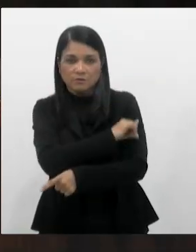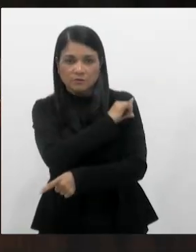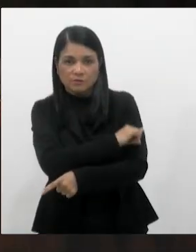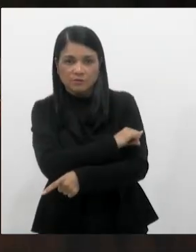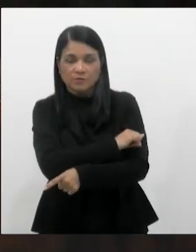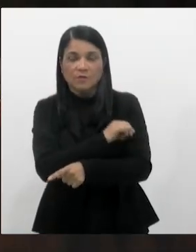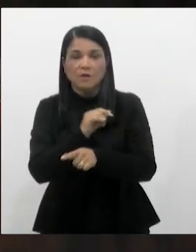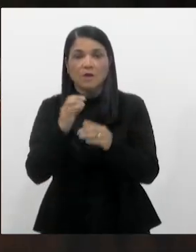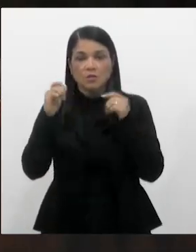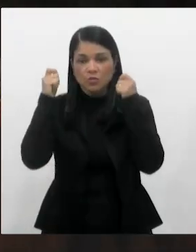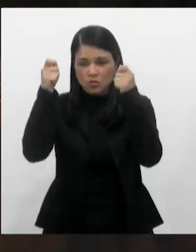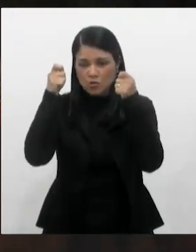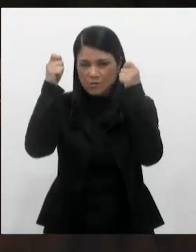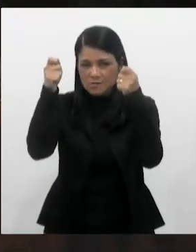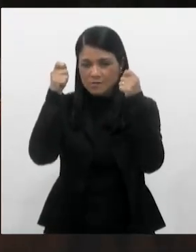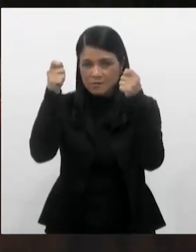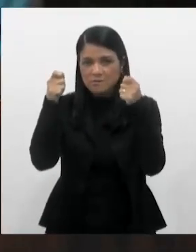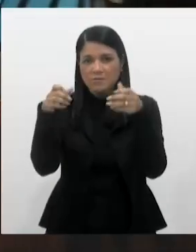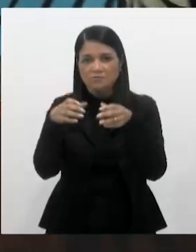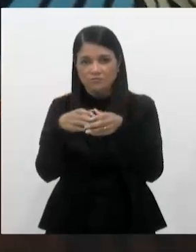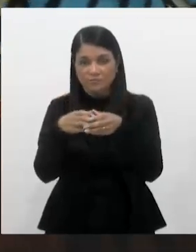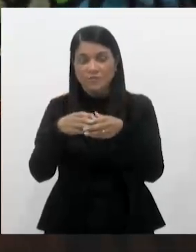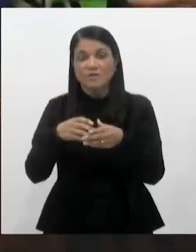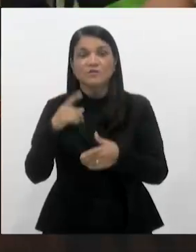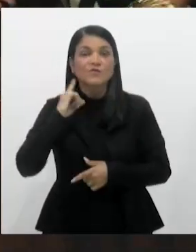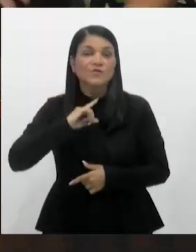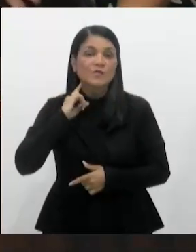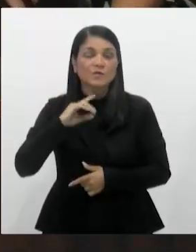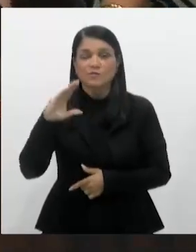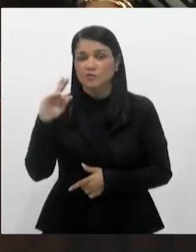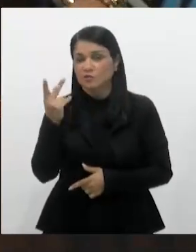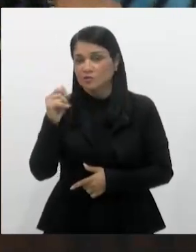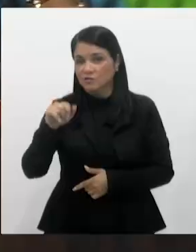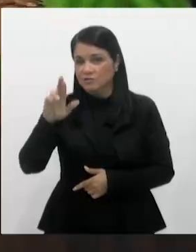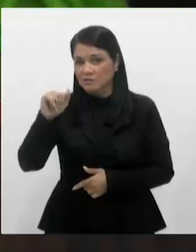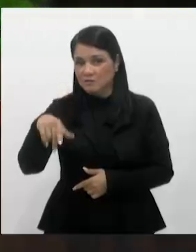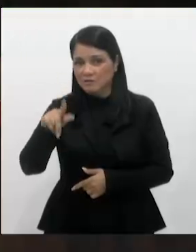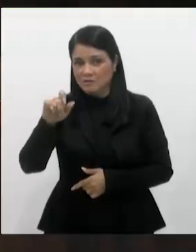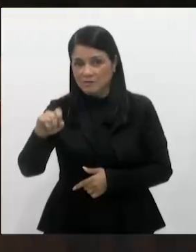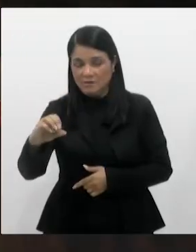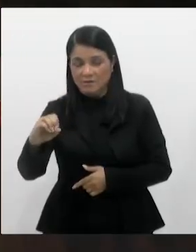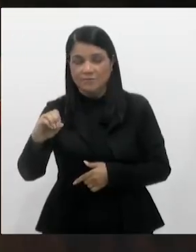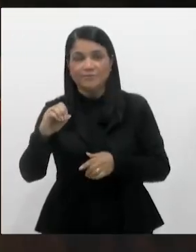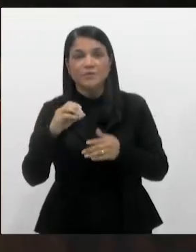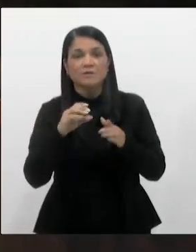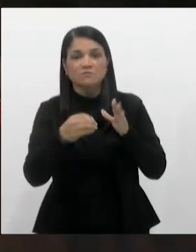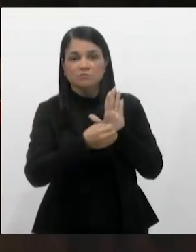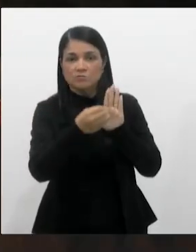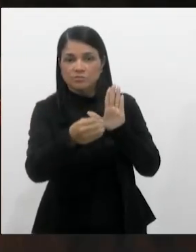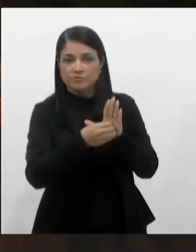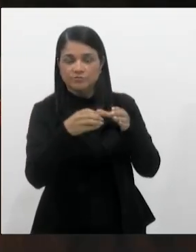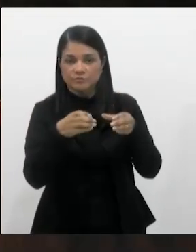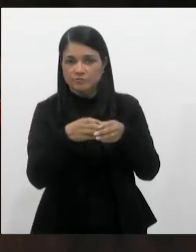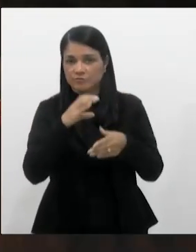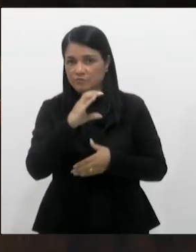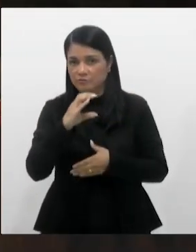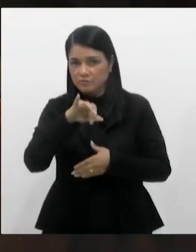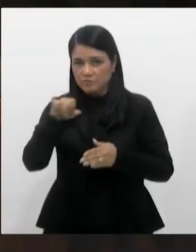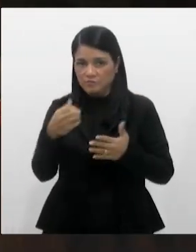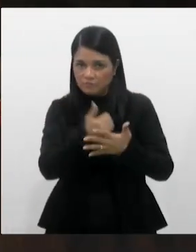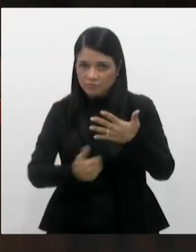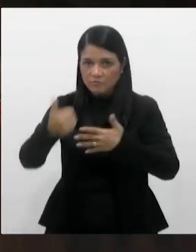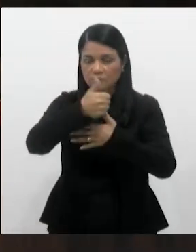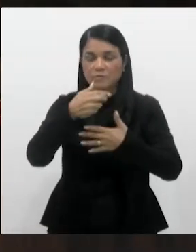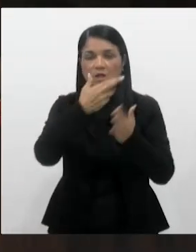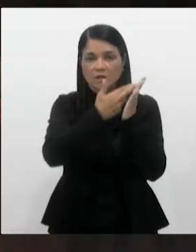a torcida organizada Charanga do Flamengo. Parecer da Comissão de Constituição e Justiça pela juridicidade, relator deputado